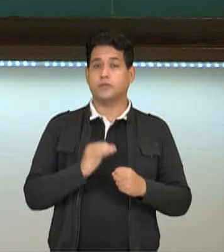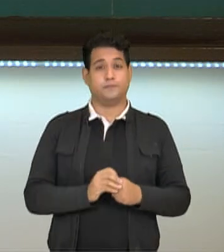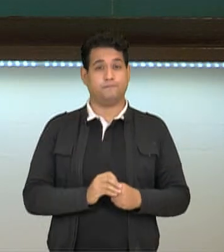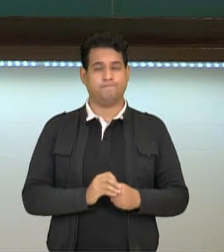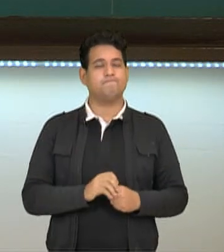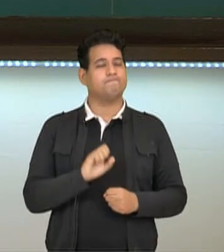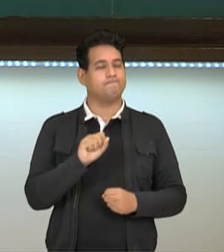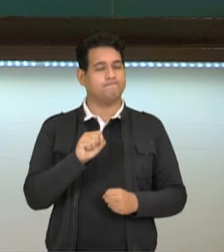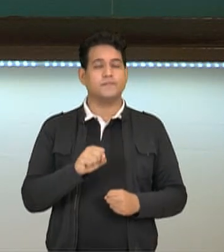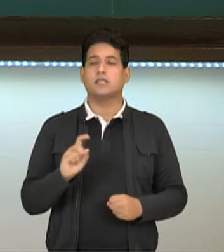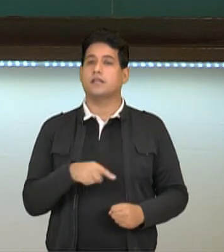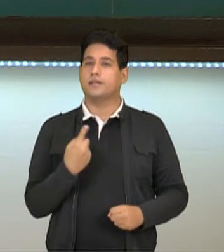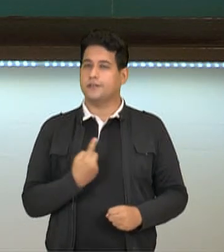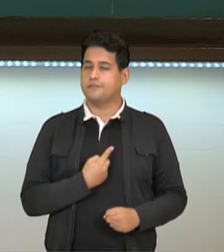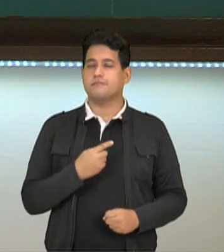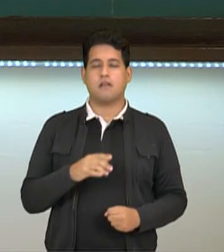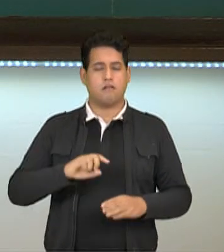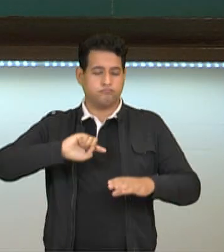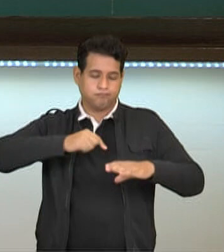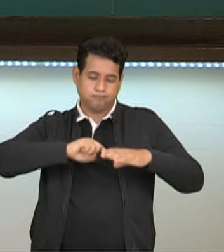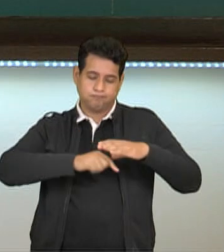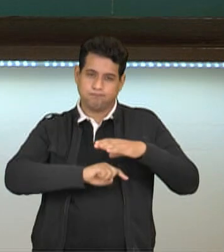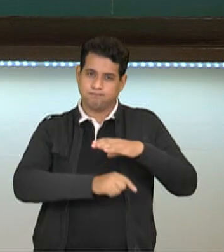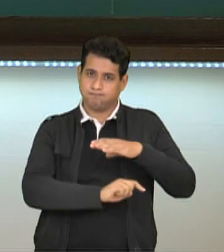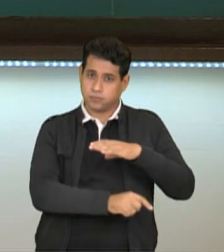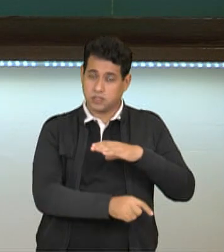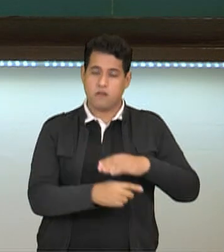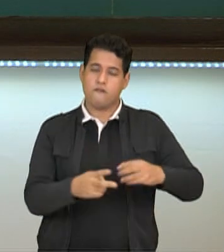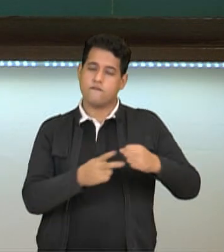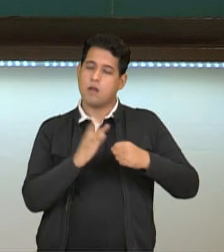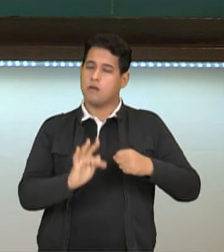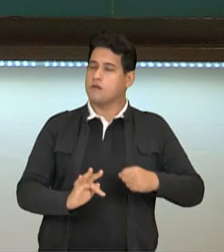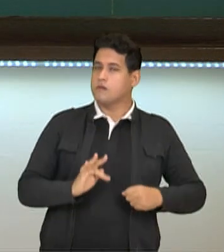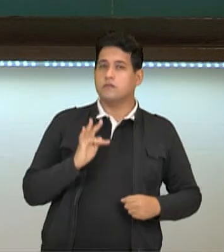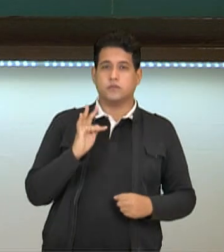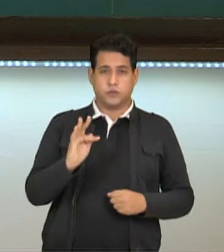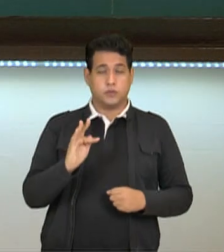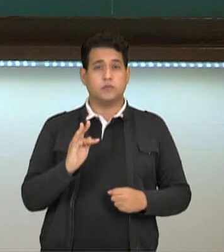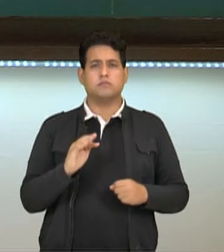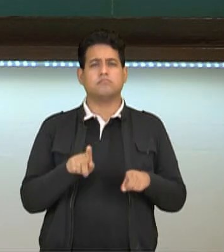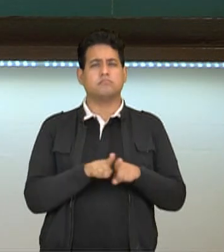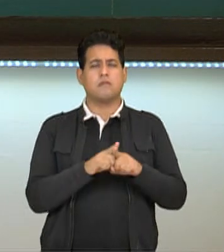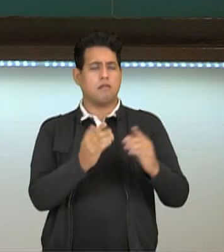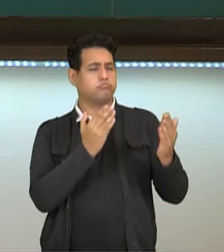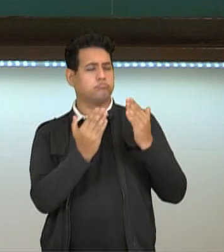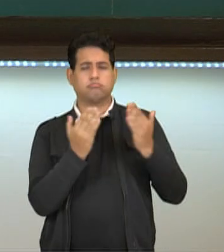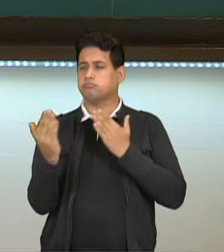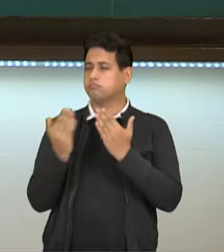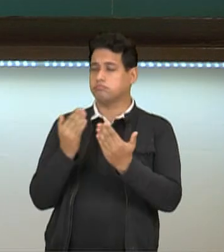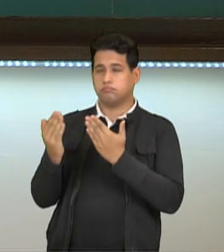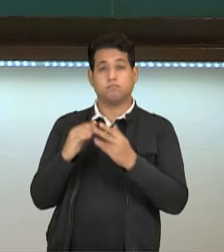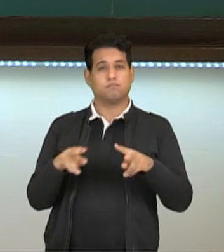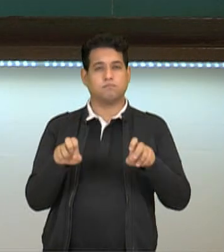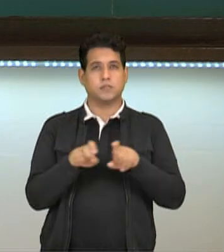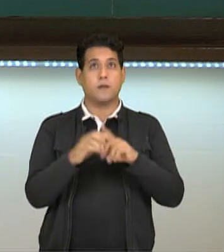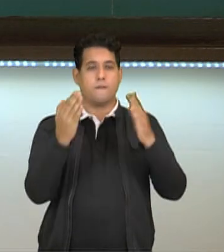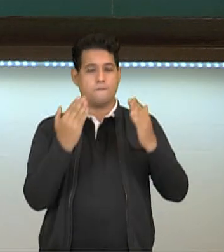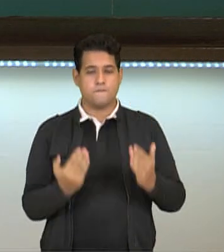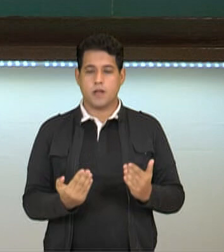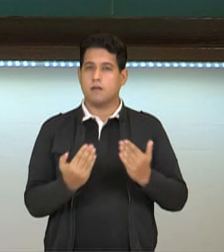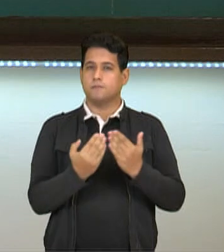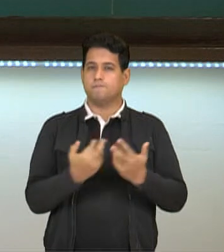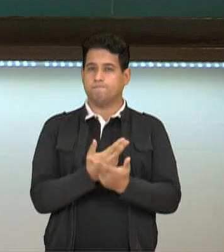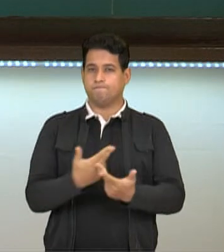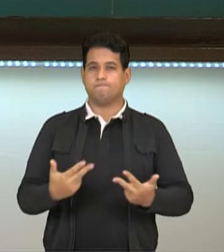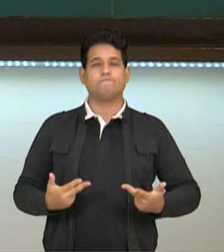isso mesmo, a gente está se aprofundando em formas verbais do futuro, traçando comparativos sobre elas e vendo